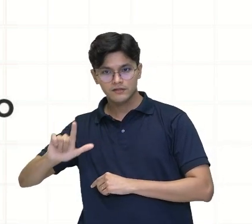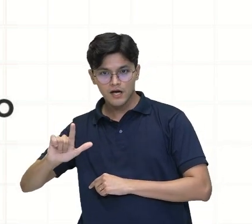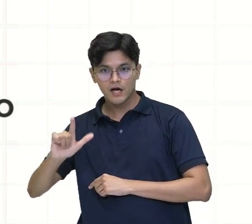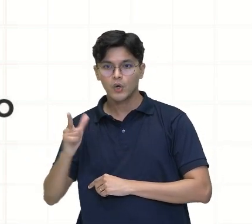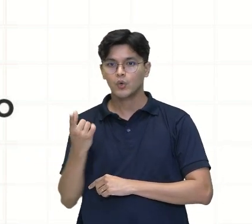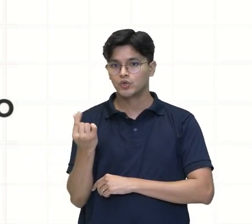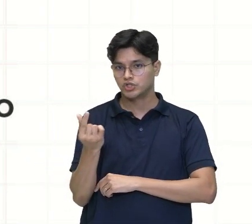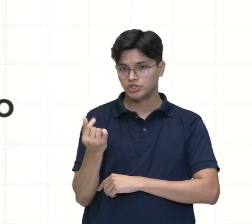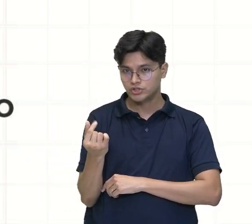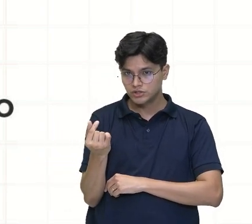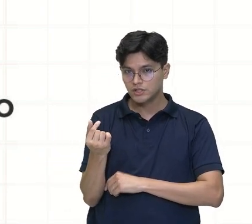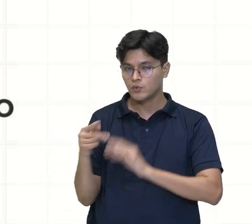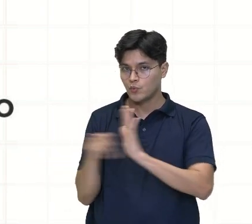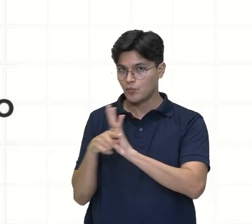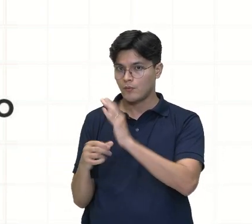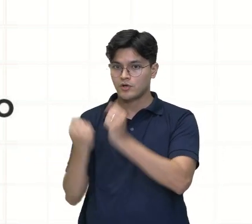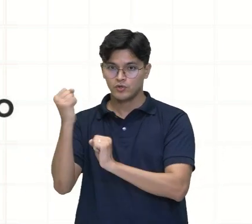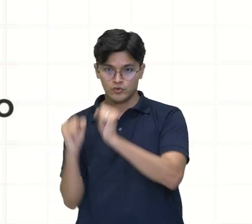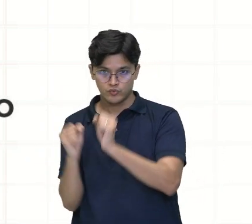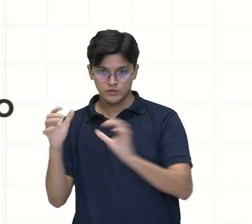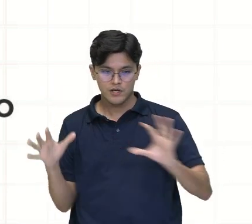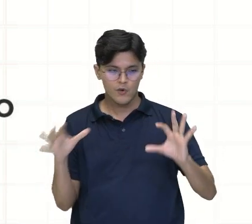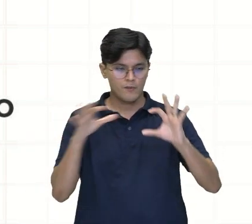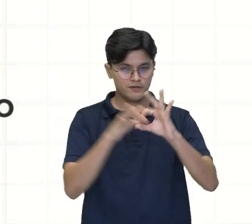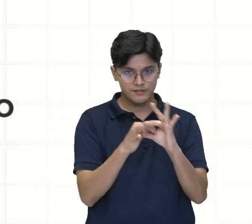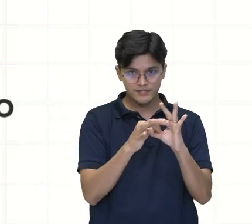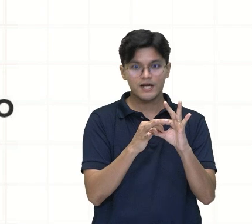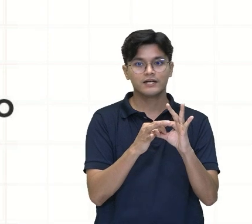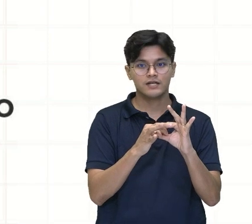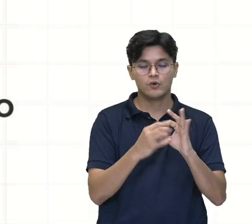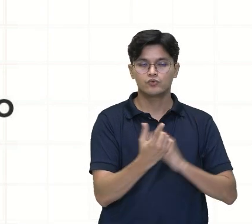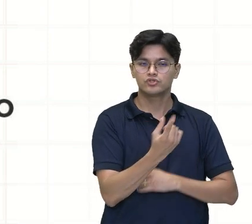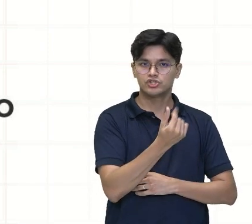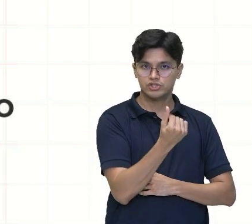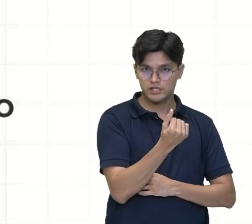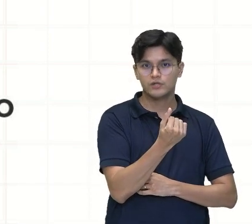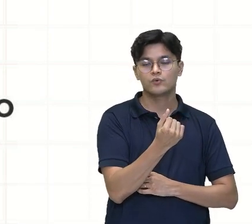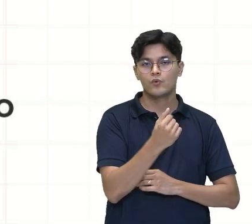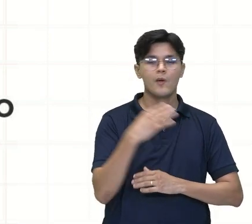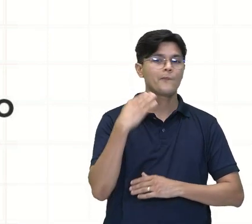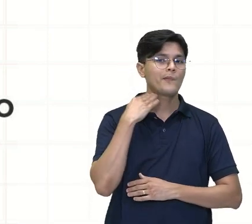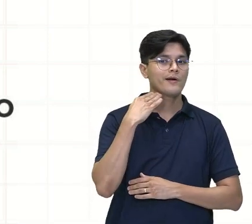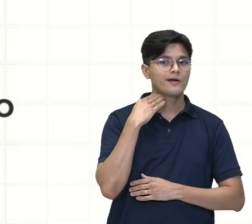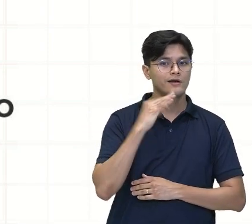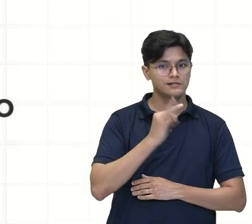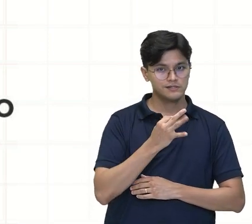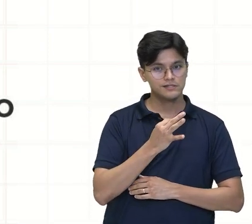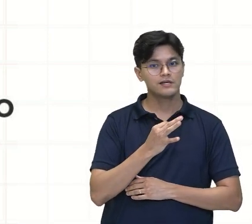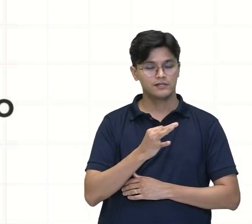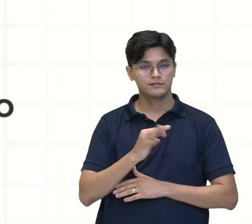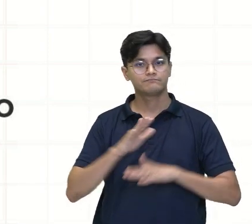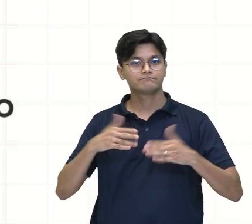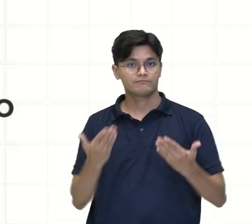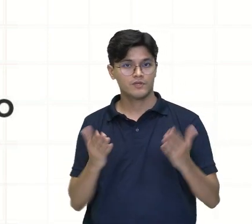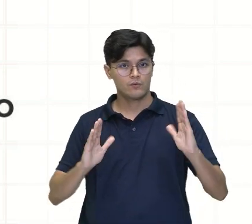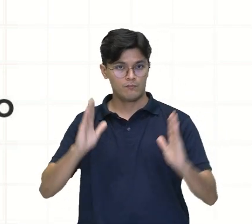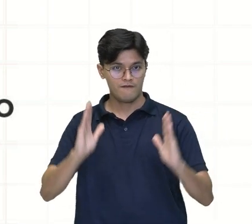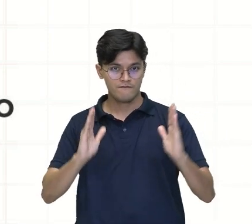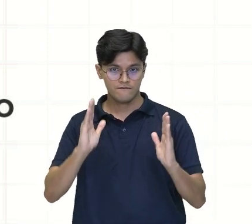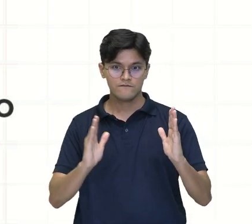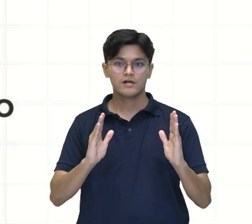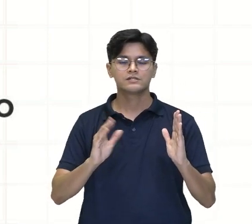indústria, mais o capital bancário. Essa fase do capitalismo financeiro, vai do século